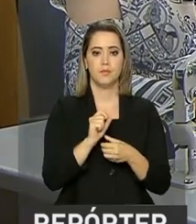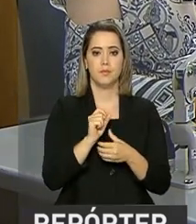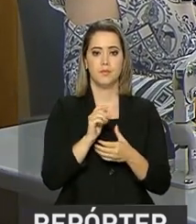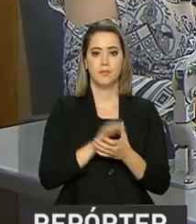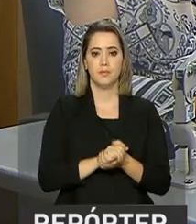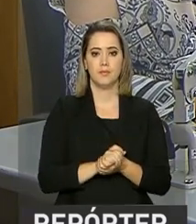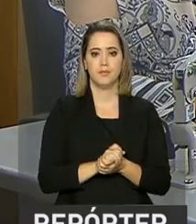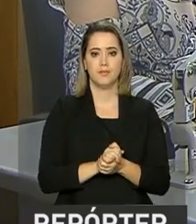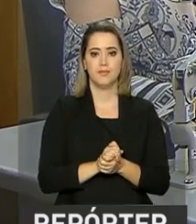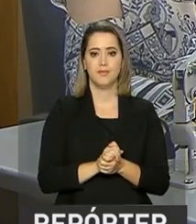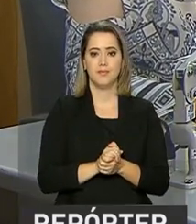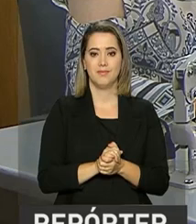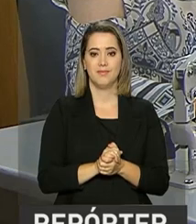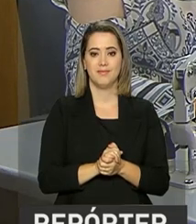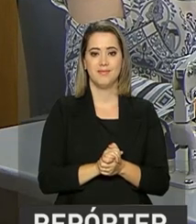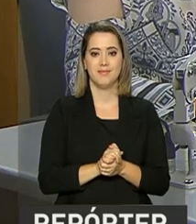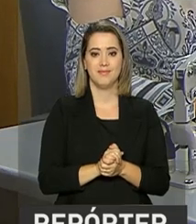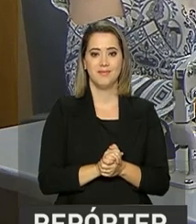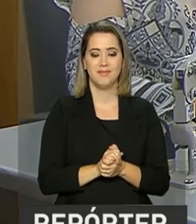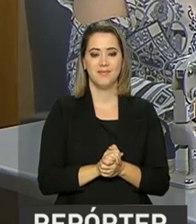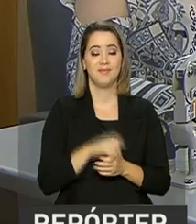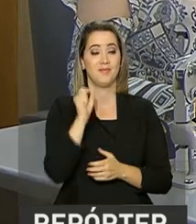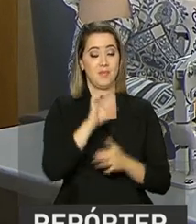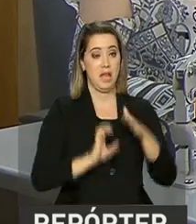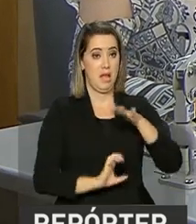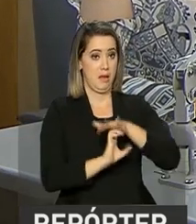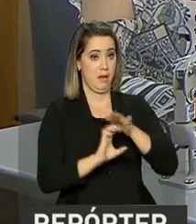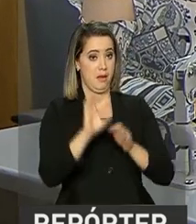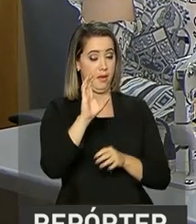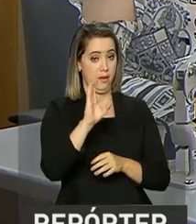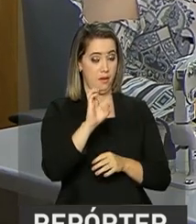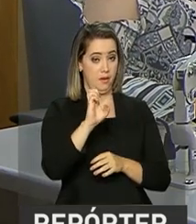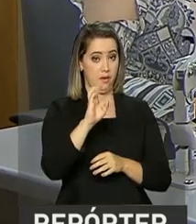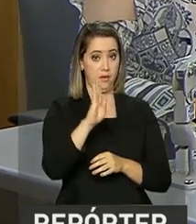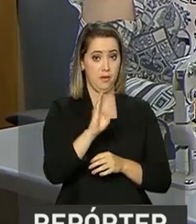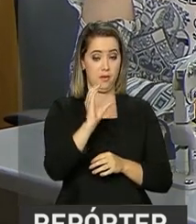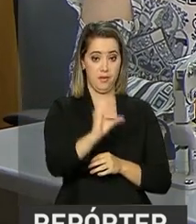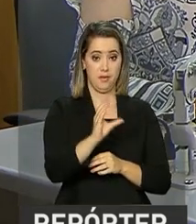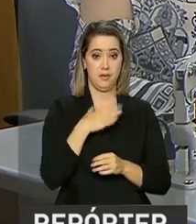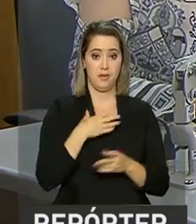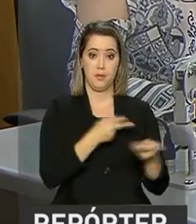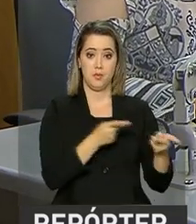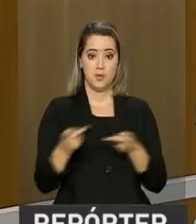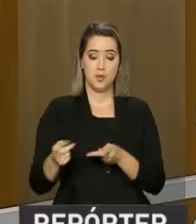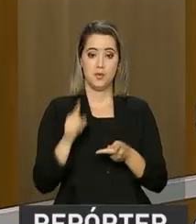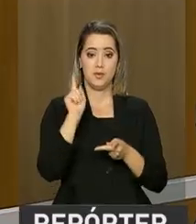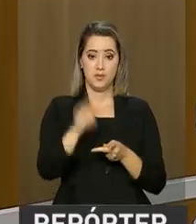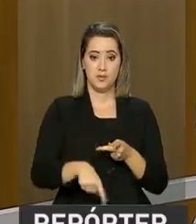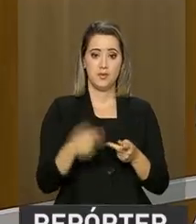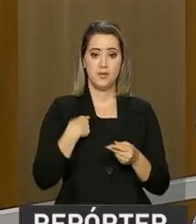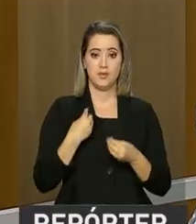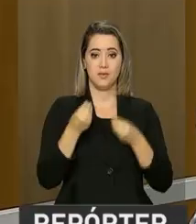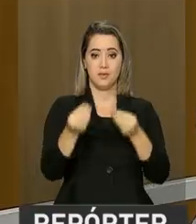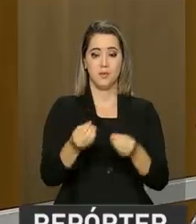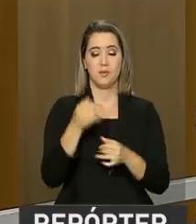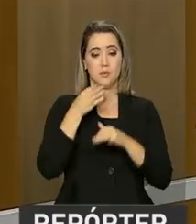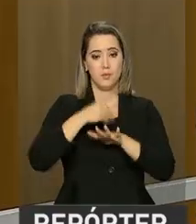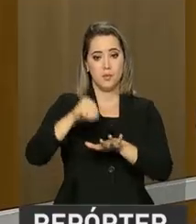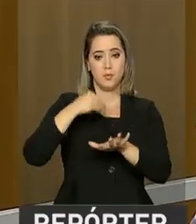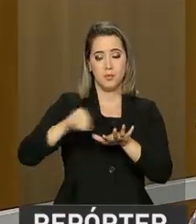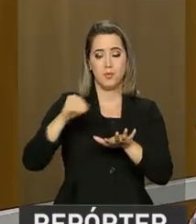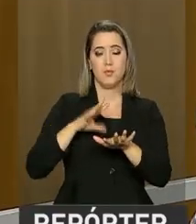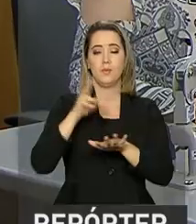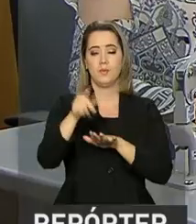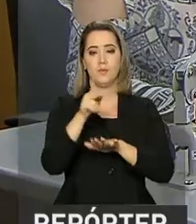BBC para... BBC não. EBC. É a EBC para atender convites que são para dar informação